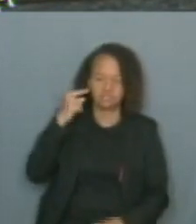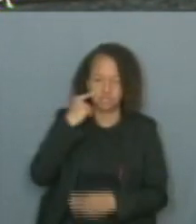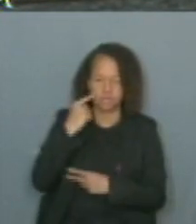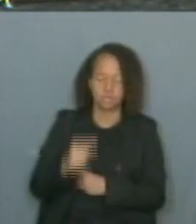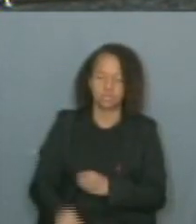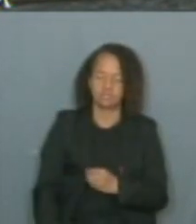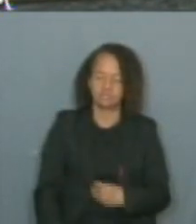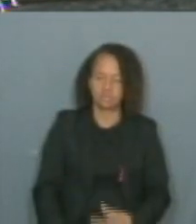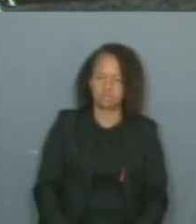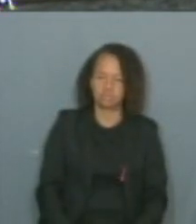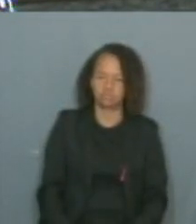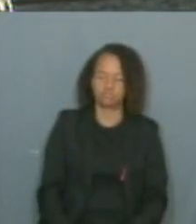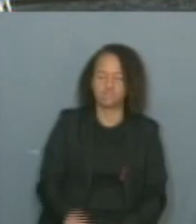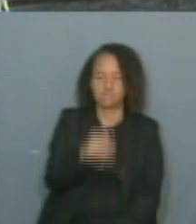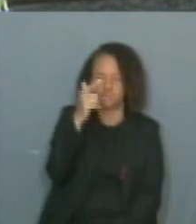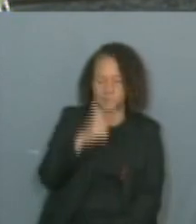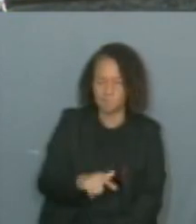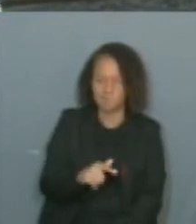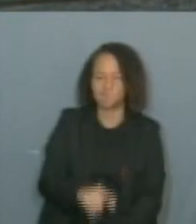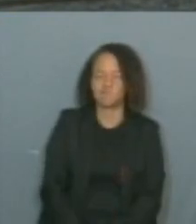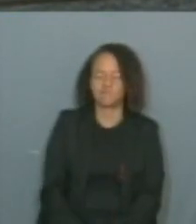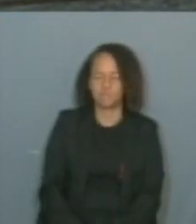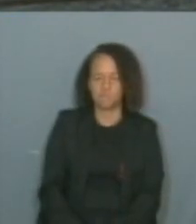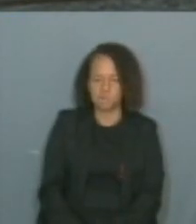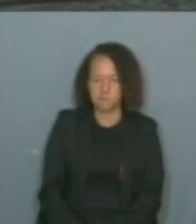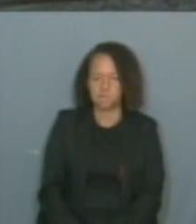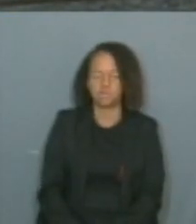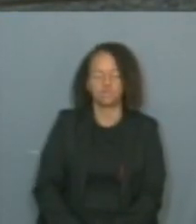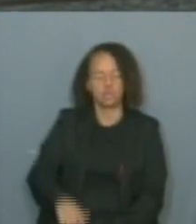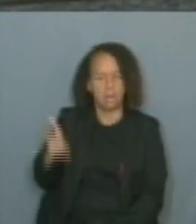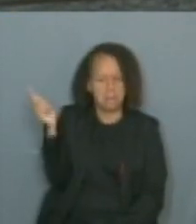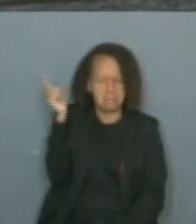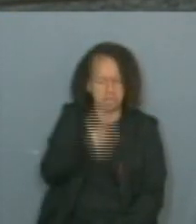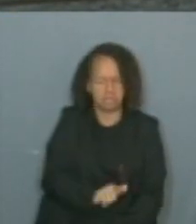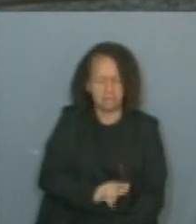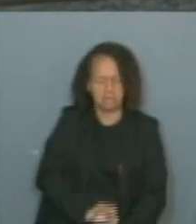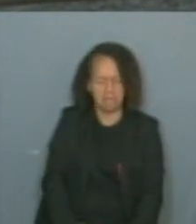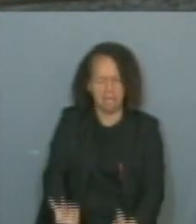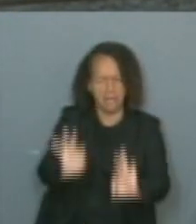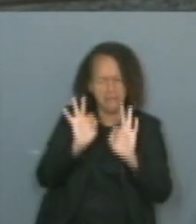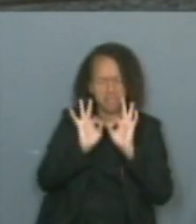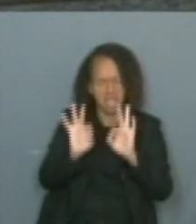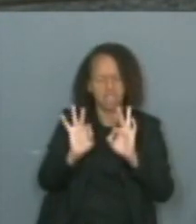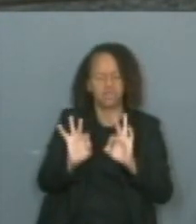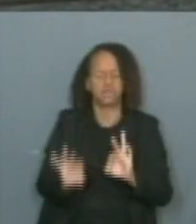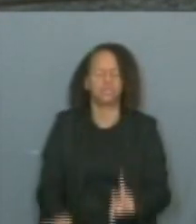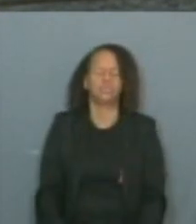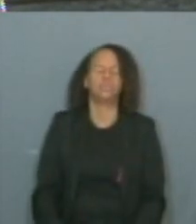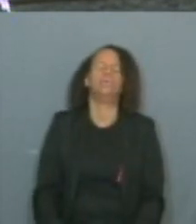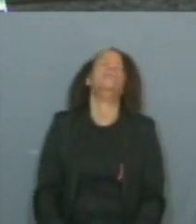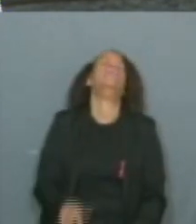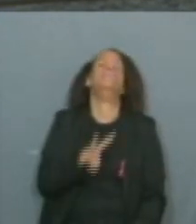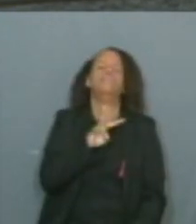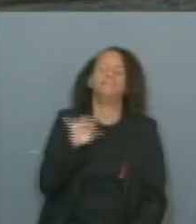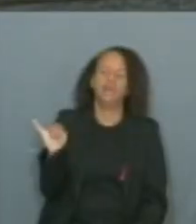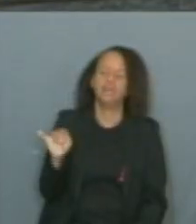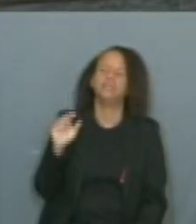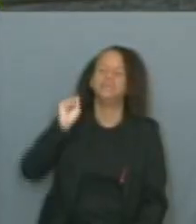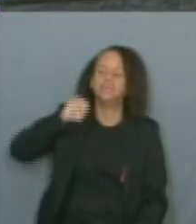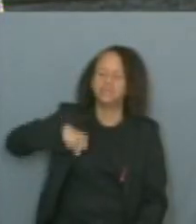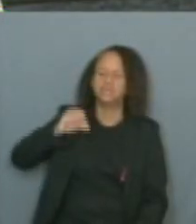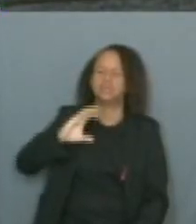Campos, de novo, fez um gol de placa. Vamos fazer com